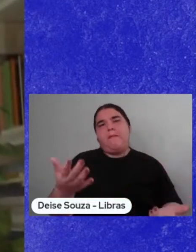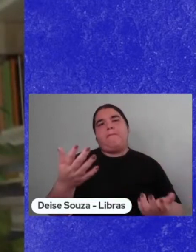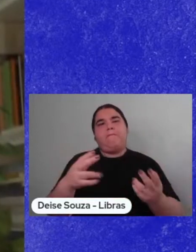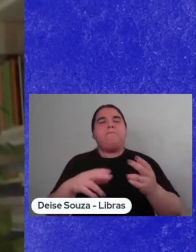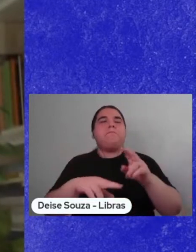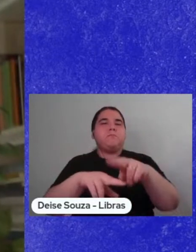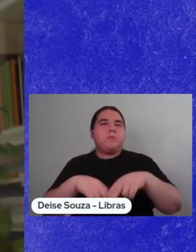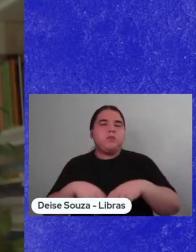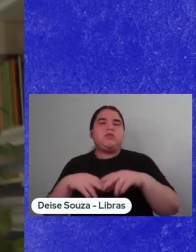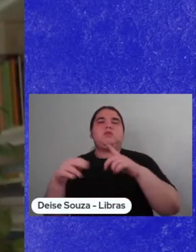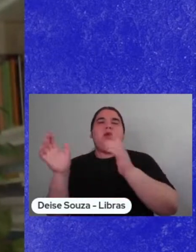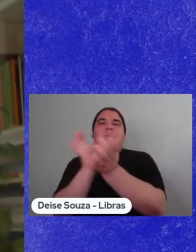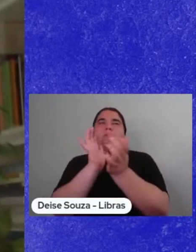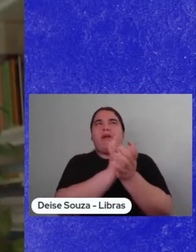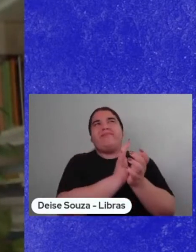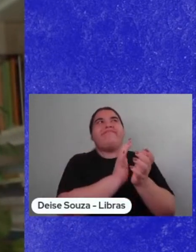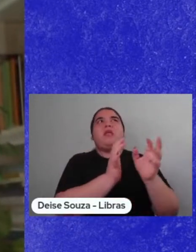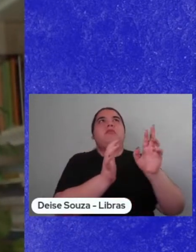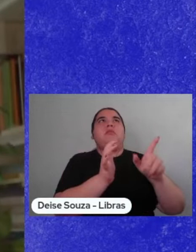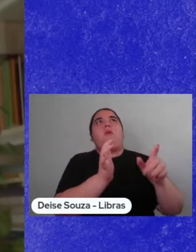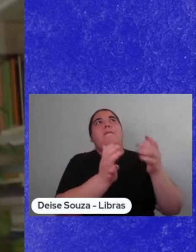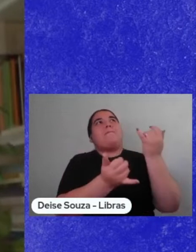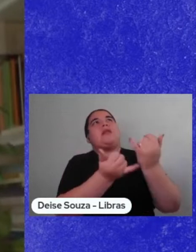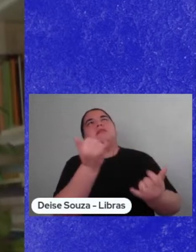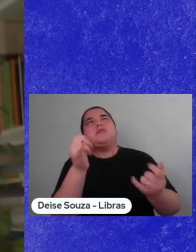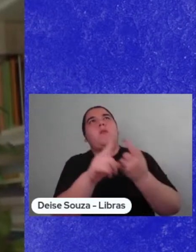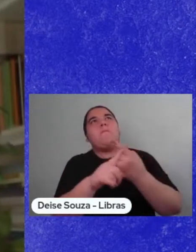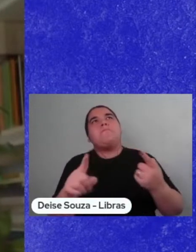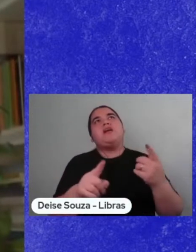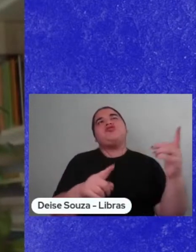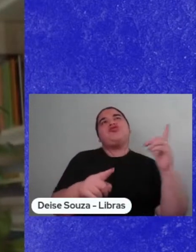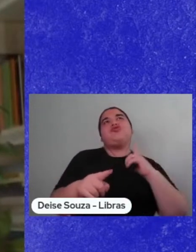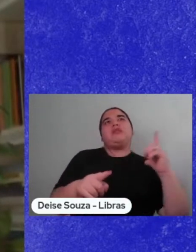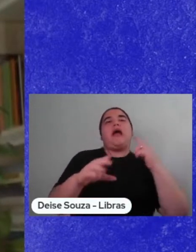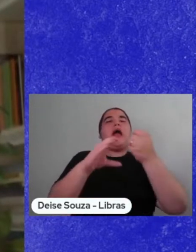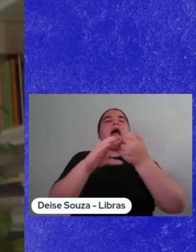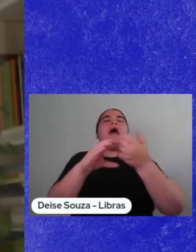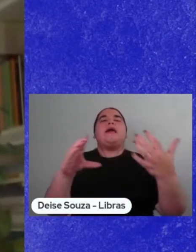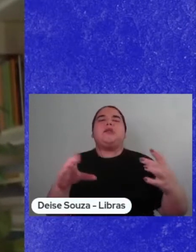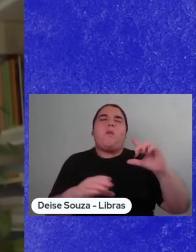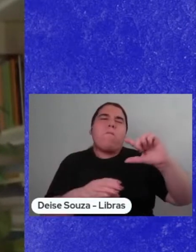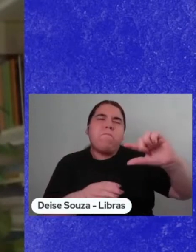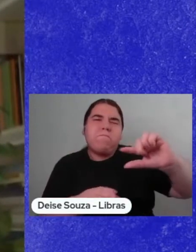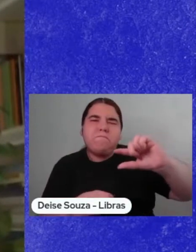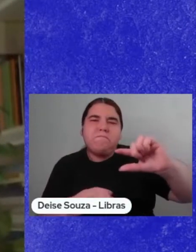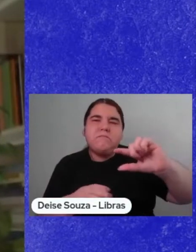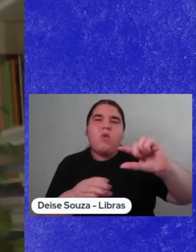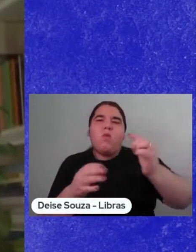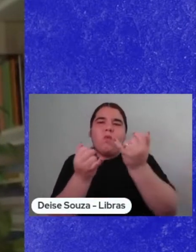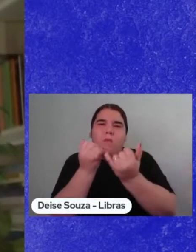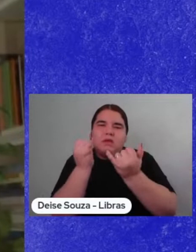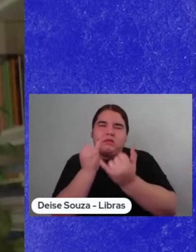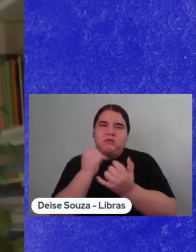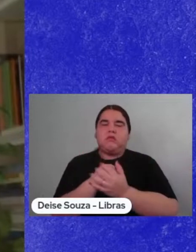que eles sejam parecidos, mas eles têm uma conversa entre eles, a gente consegue enxergar essa conversa. E aí quando a Pali fala